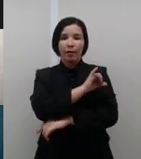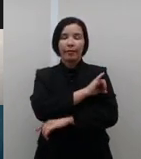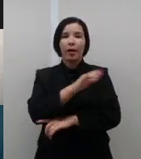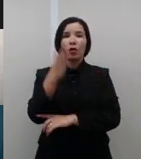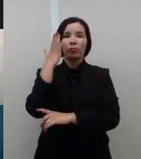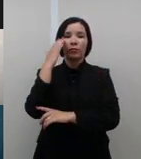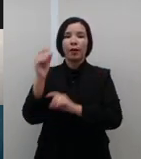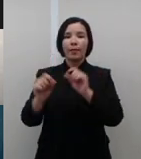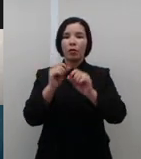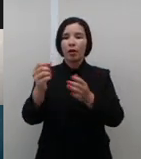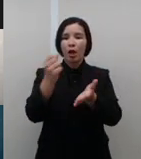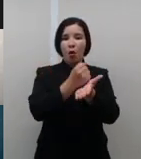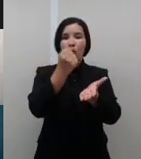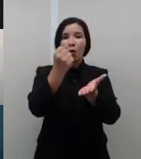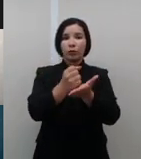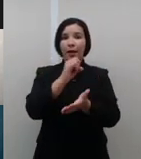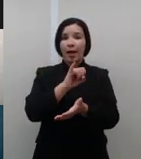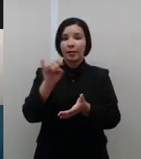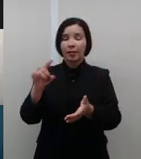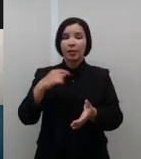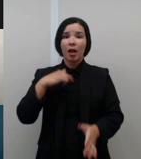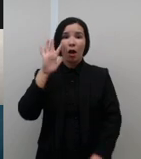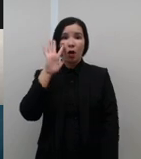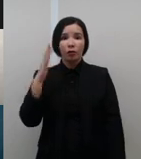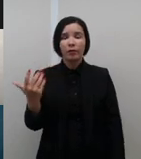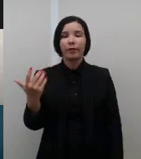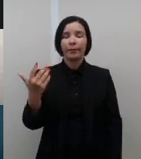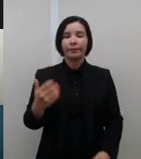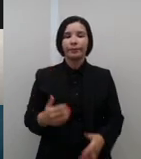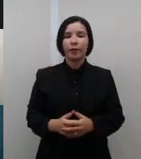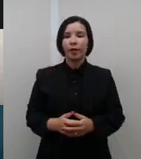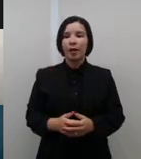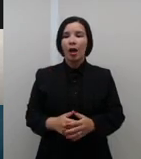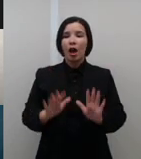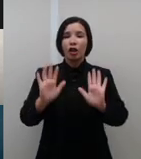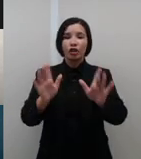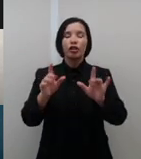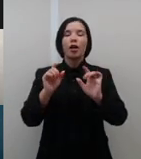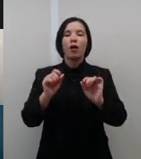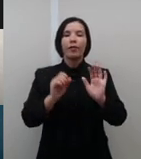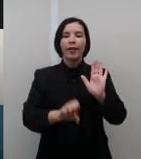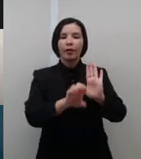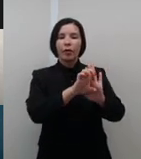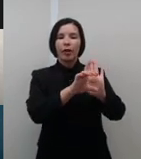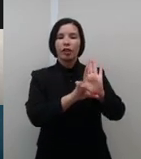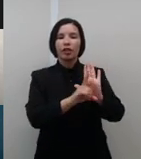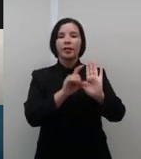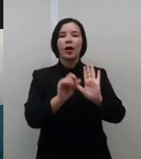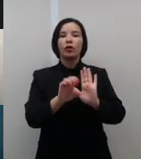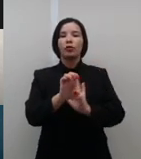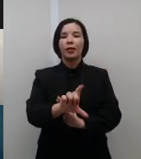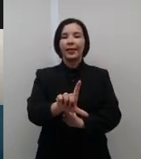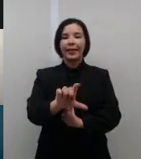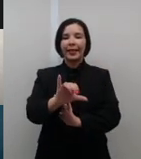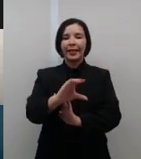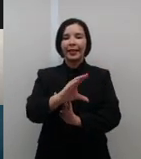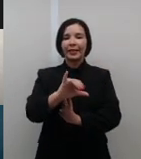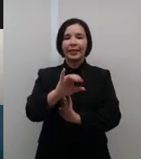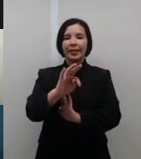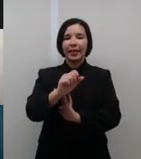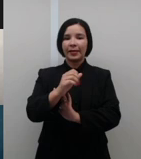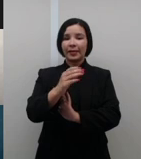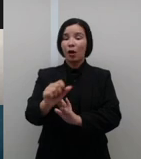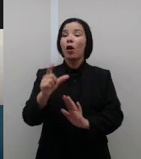contratuais, não só os índices do contrato, mas os índices, né, que já estavam no edital de licitação e que eram permitidos pela lei das licitações à